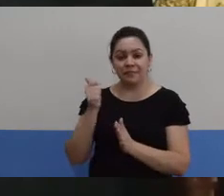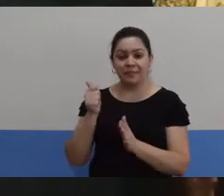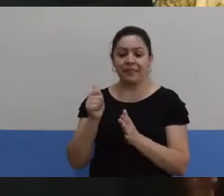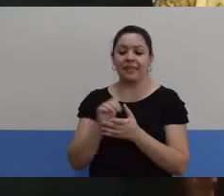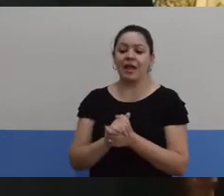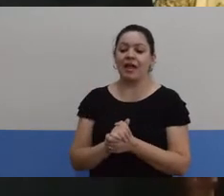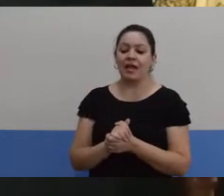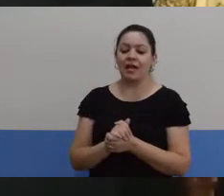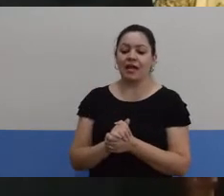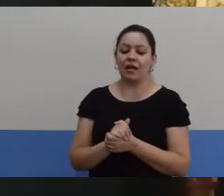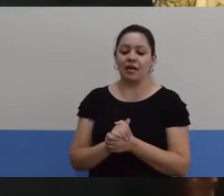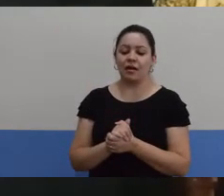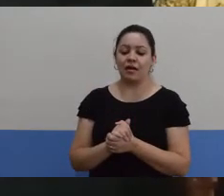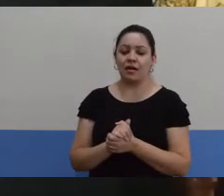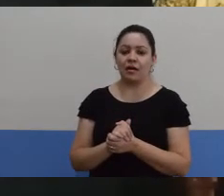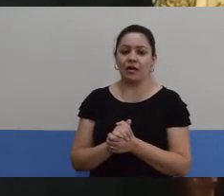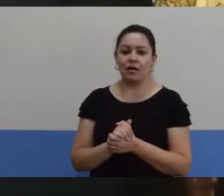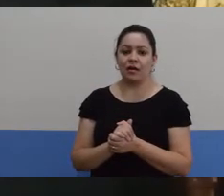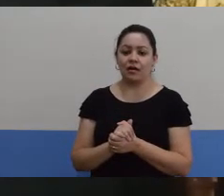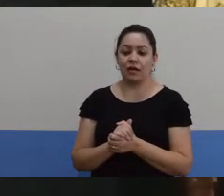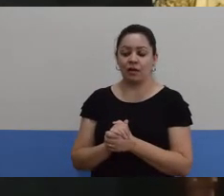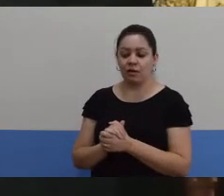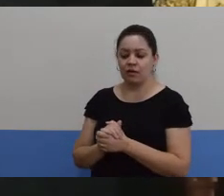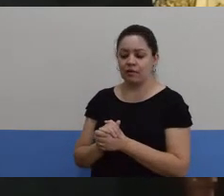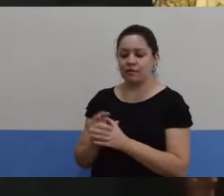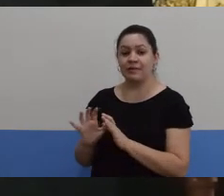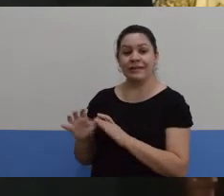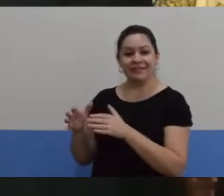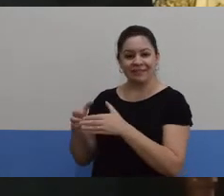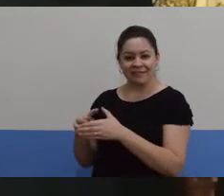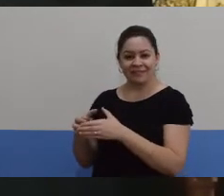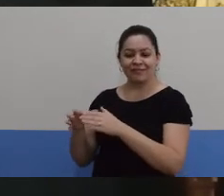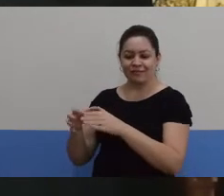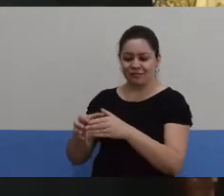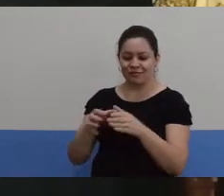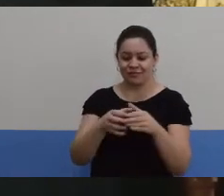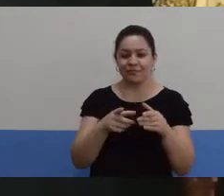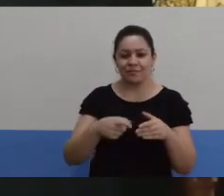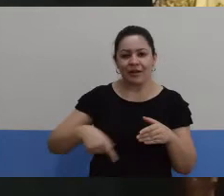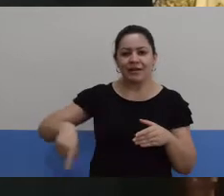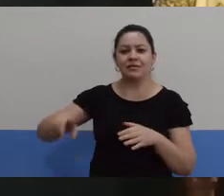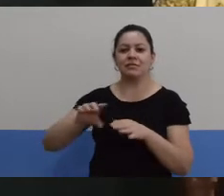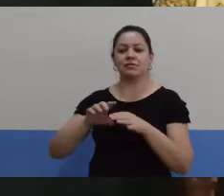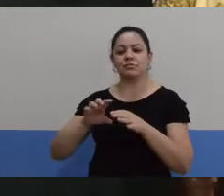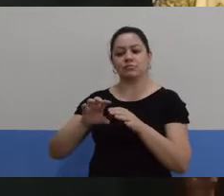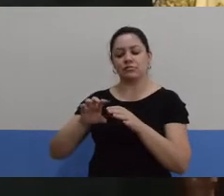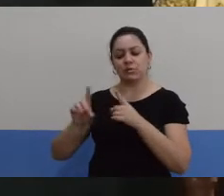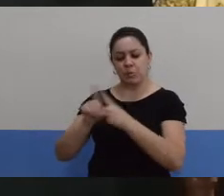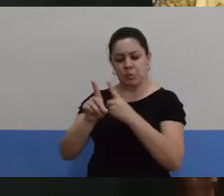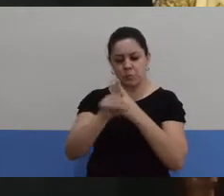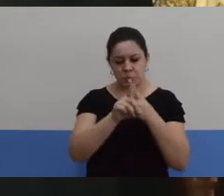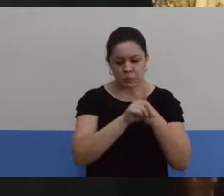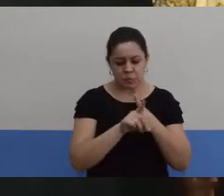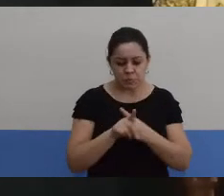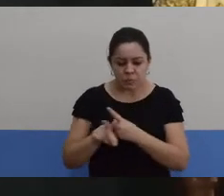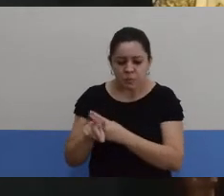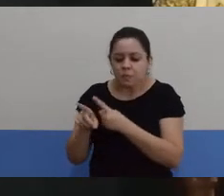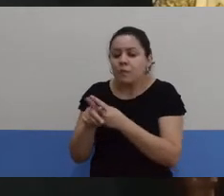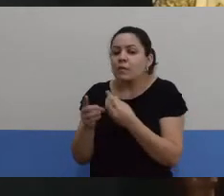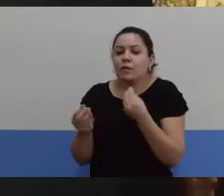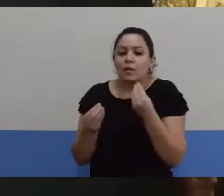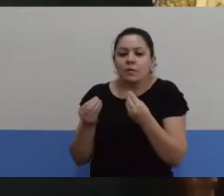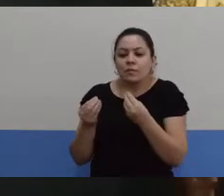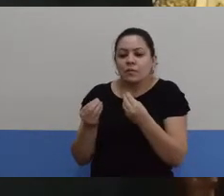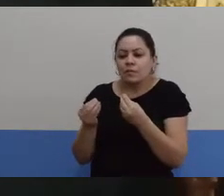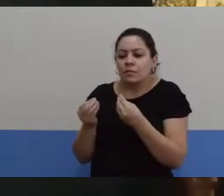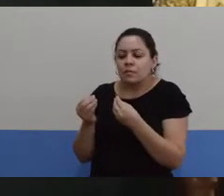comissões paroquiais, elas precisam, claro, se reunir e estudar o que